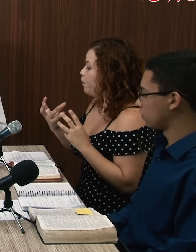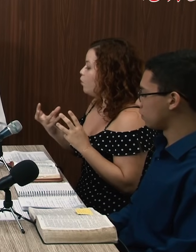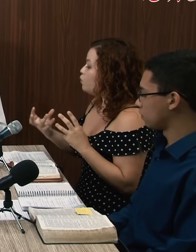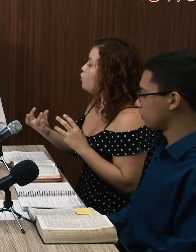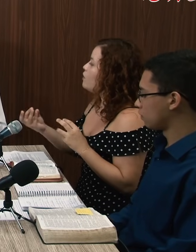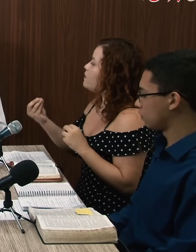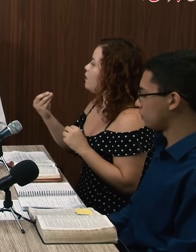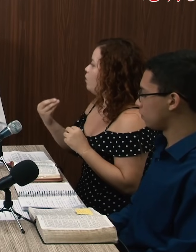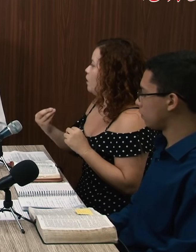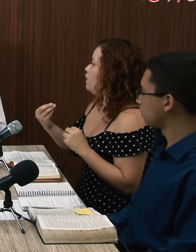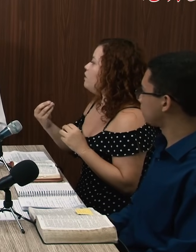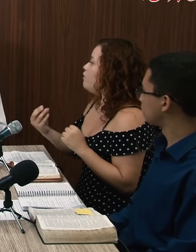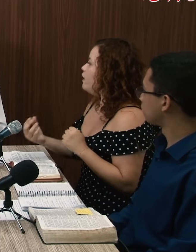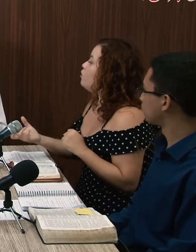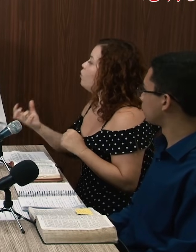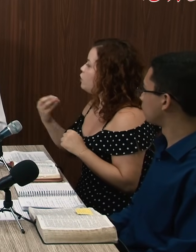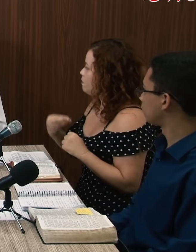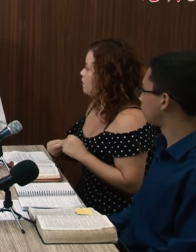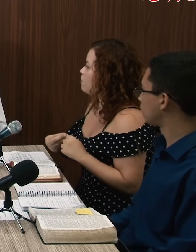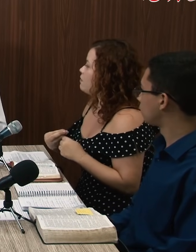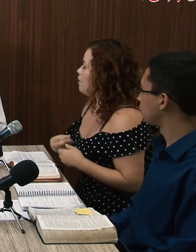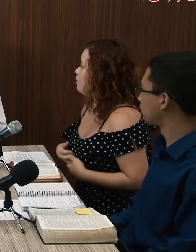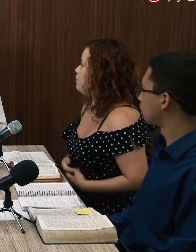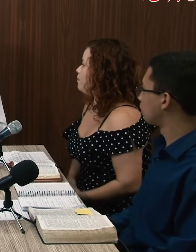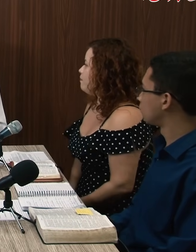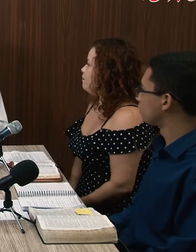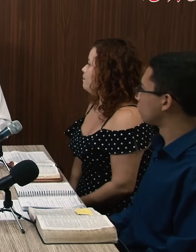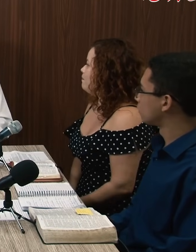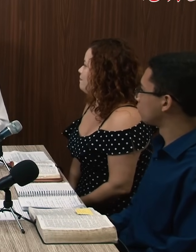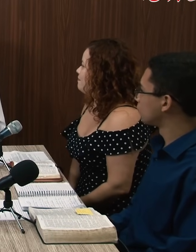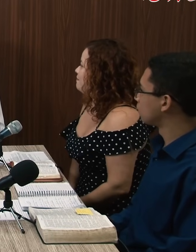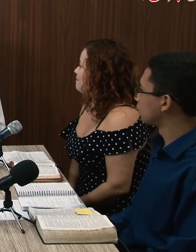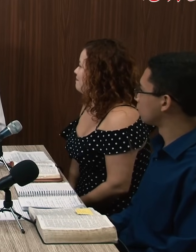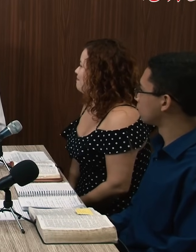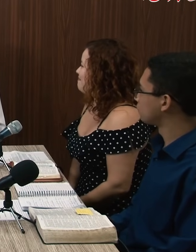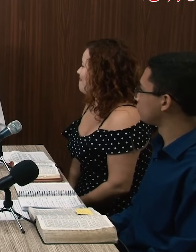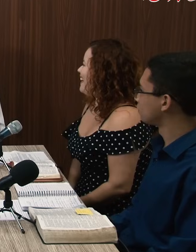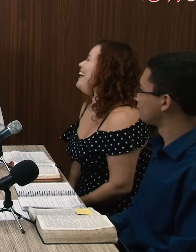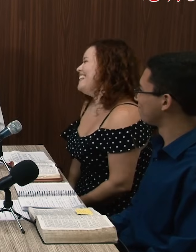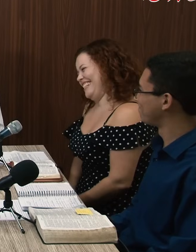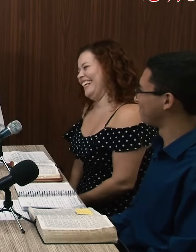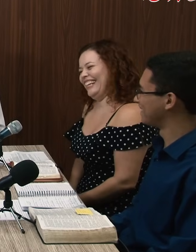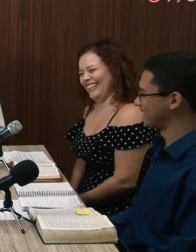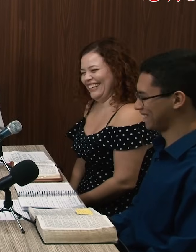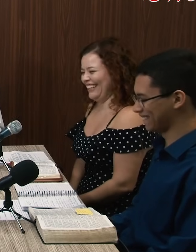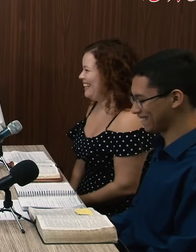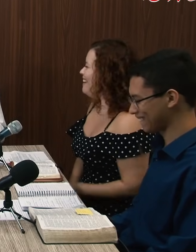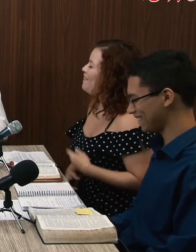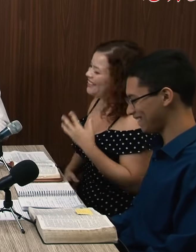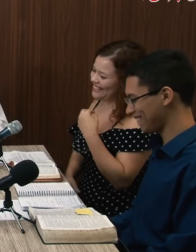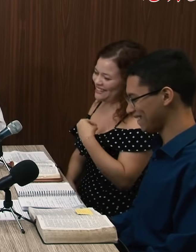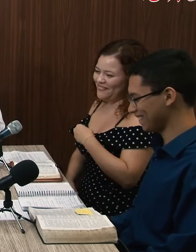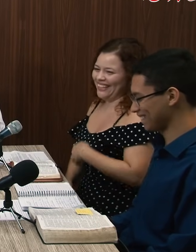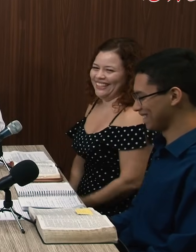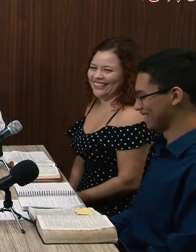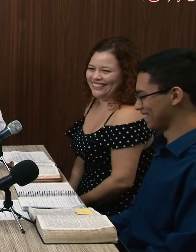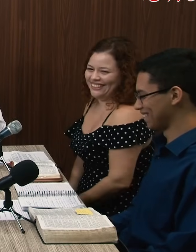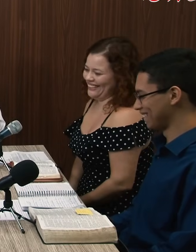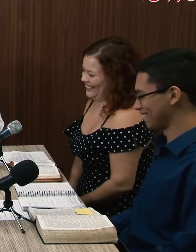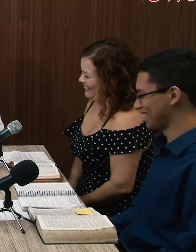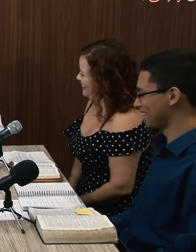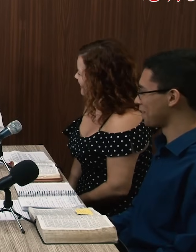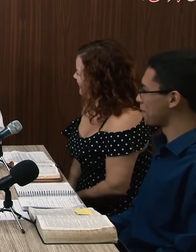que é puro do Senhor, aquilo que vem do Espírito Santo. Você viu que eu ia te perguntar justamente isso. Sim, eu me antecipei.